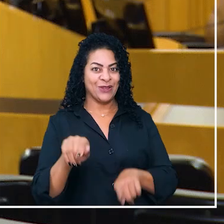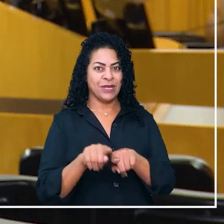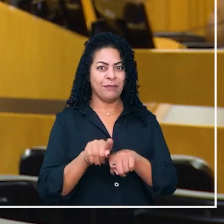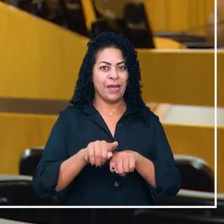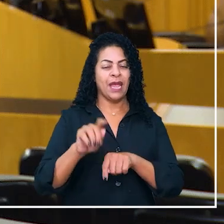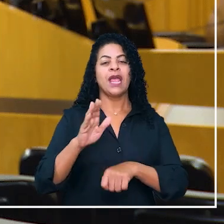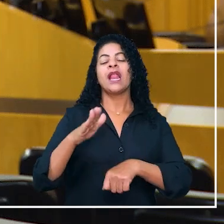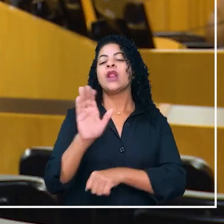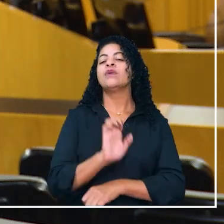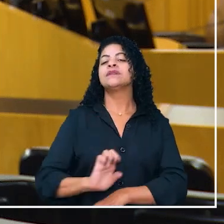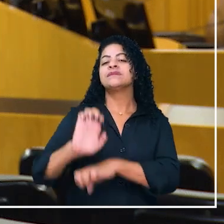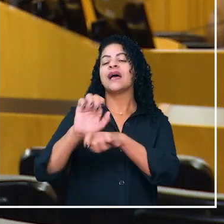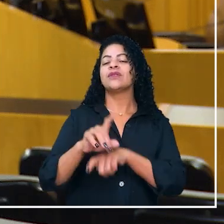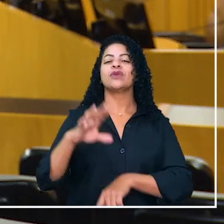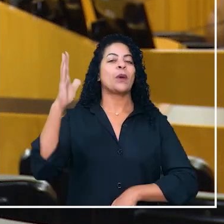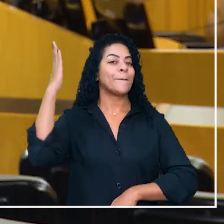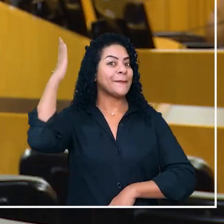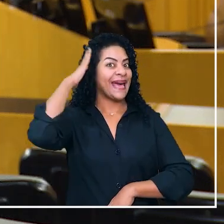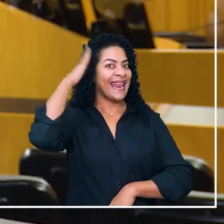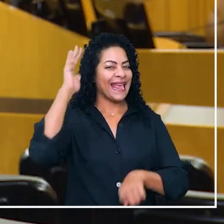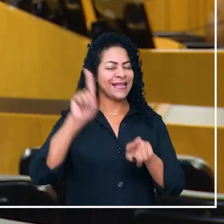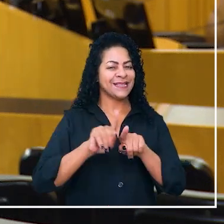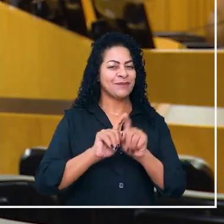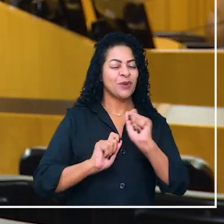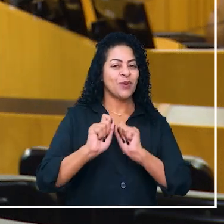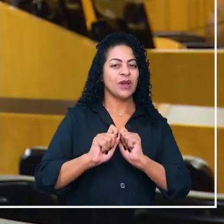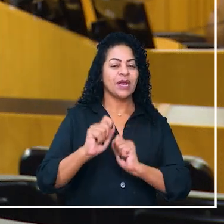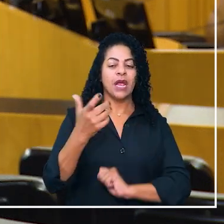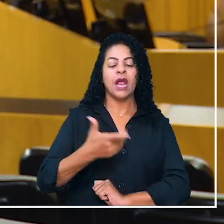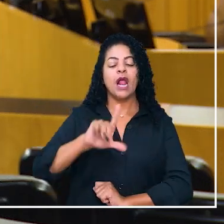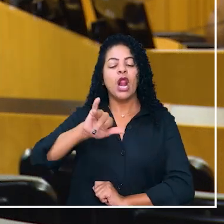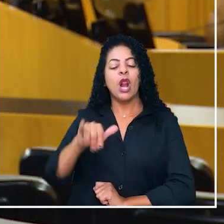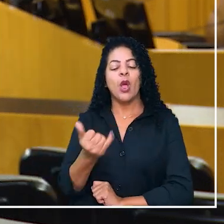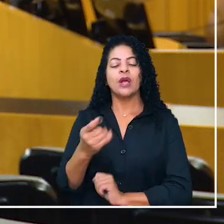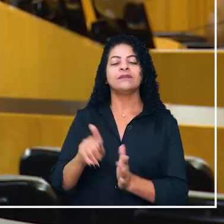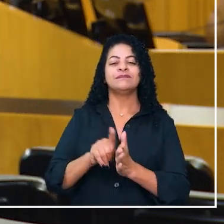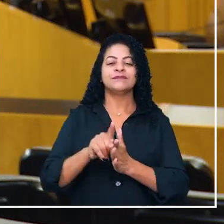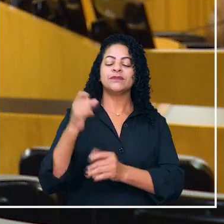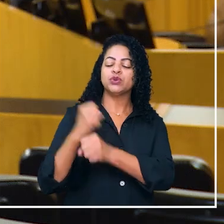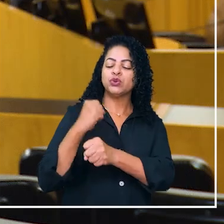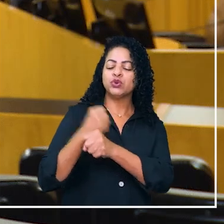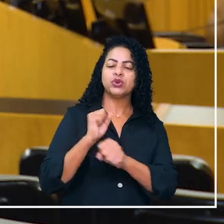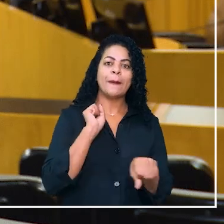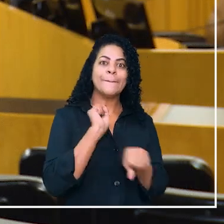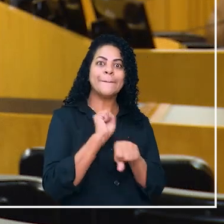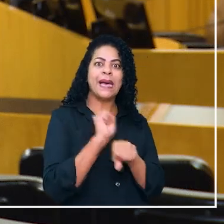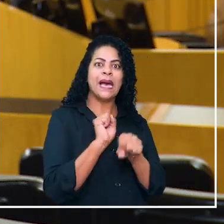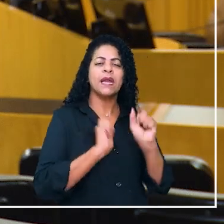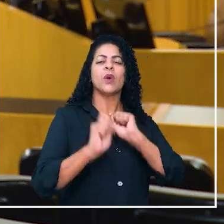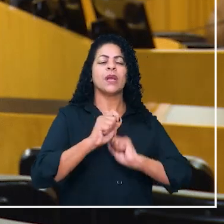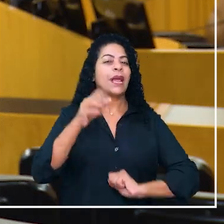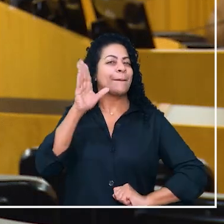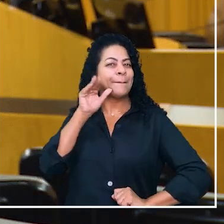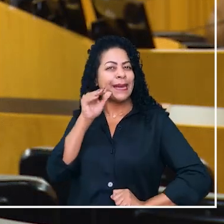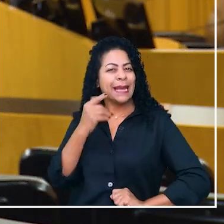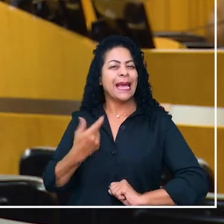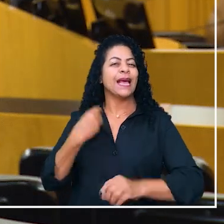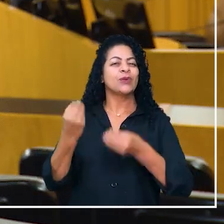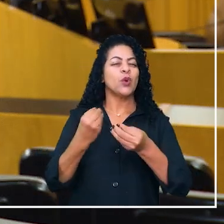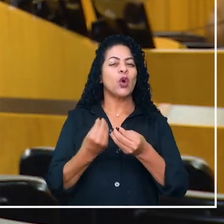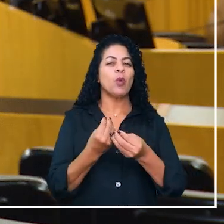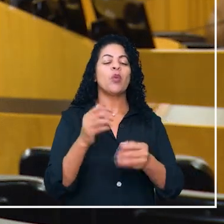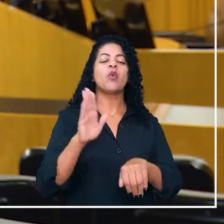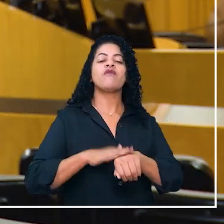obrigação de não fazer com pedido de liminar para que a loja de material de construção parasse de exigir que os empregados